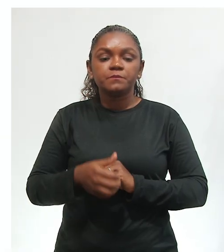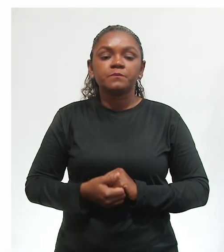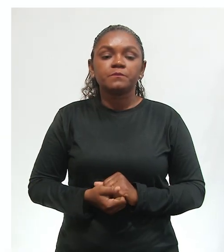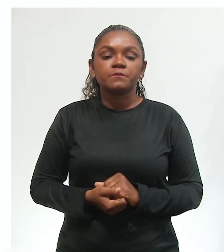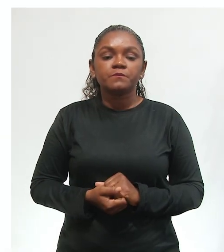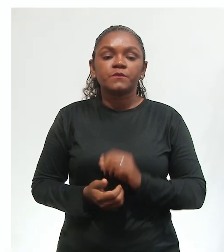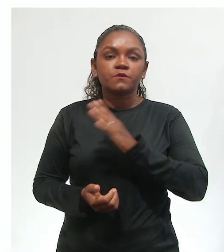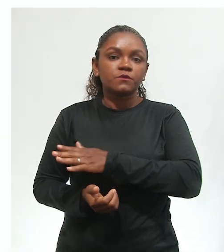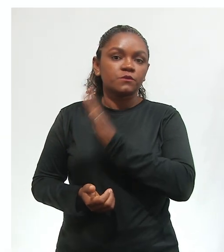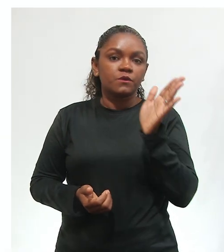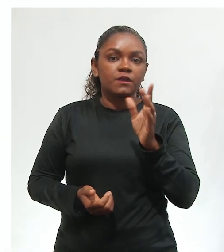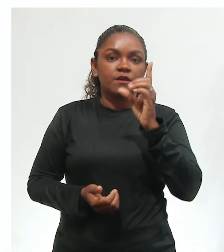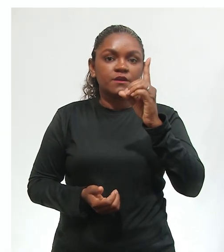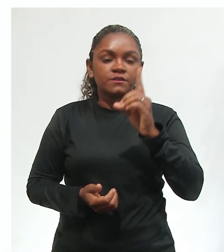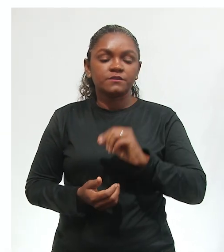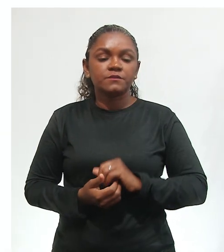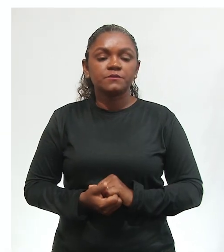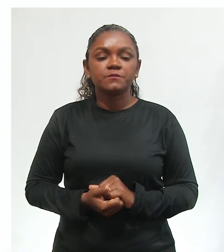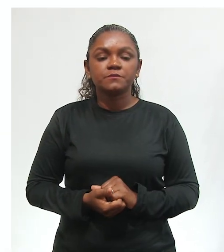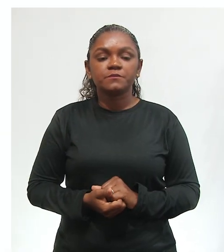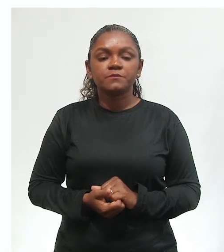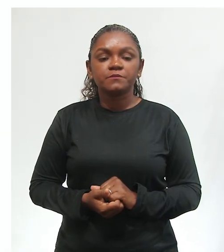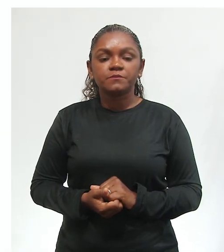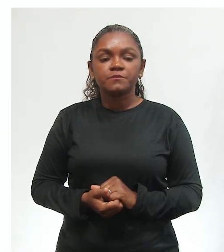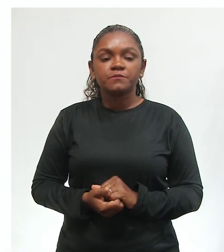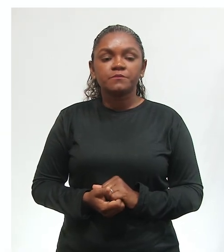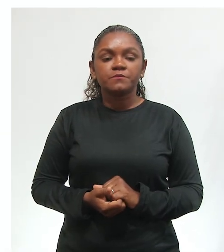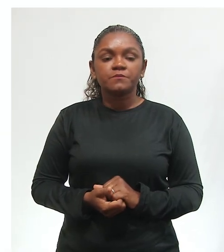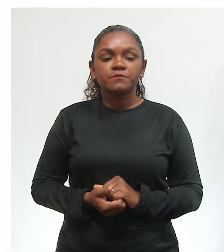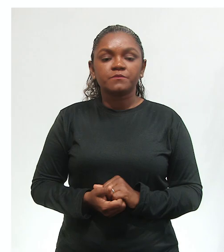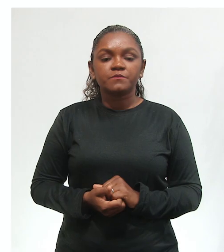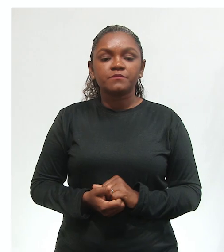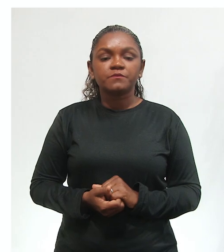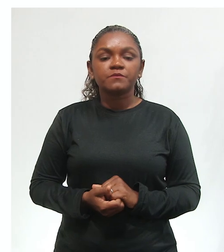à direita? 1, 2.